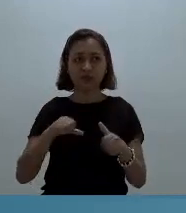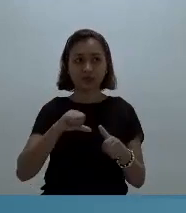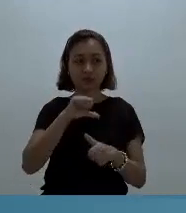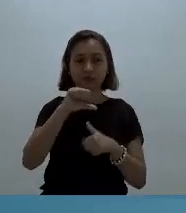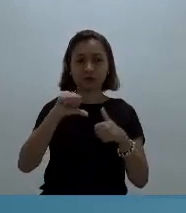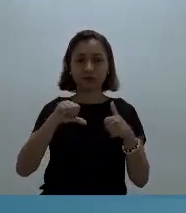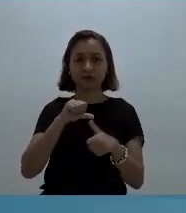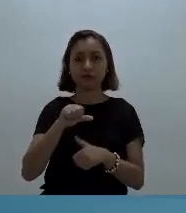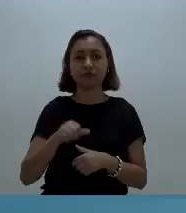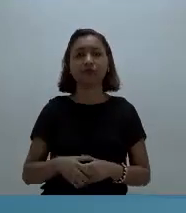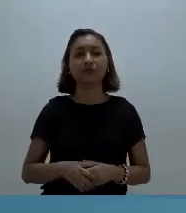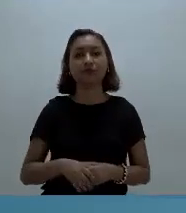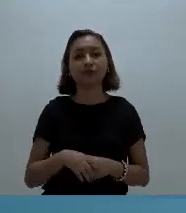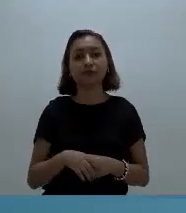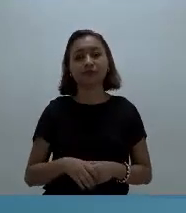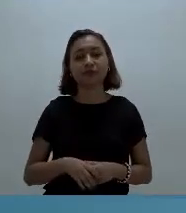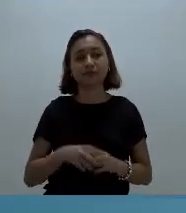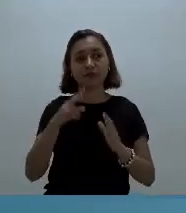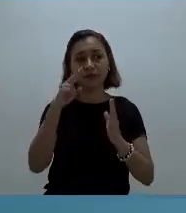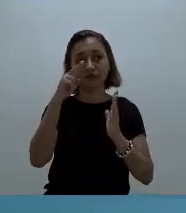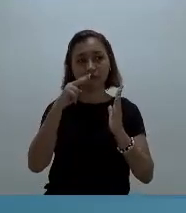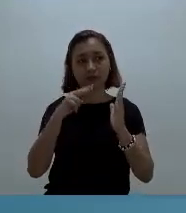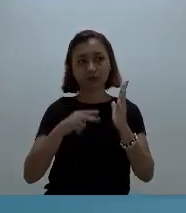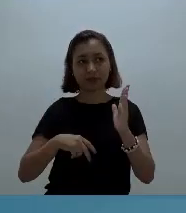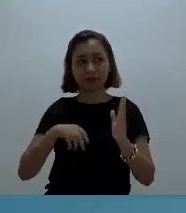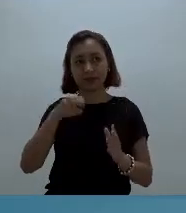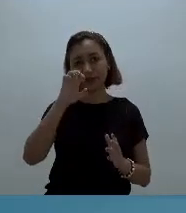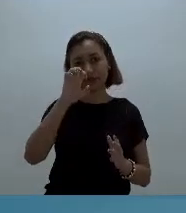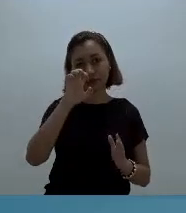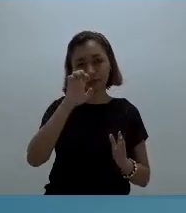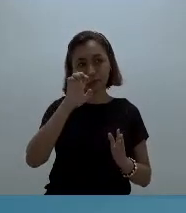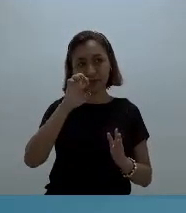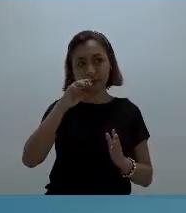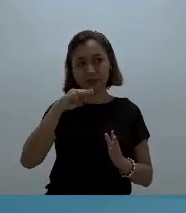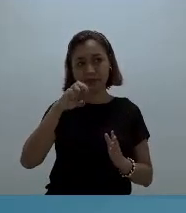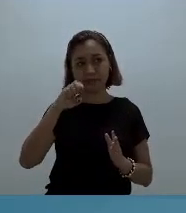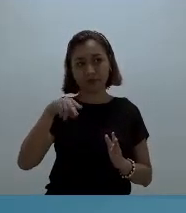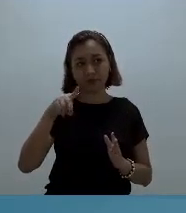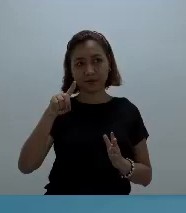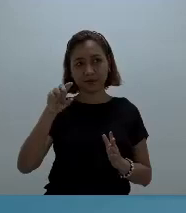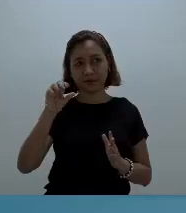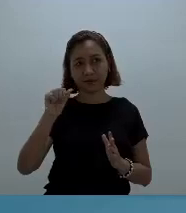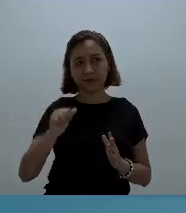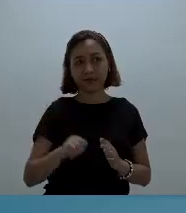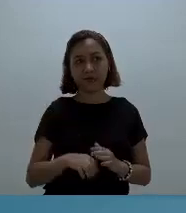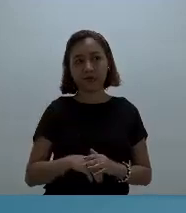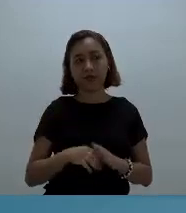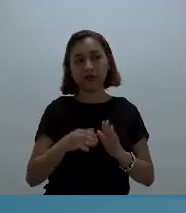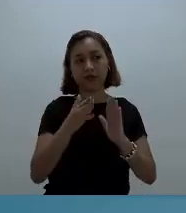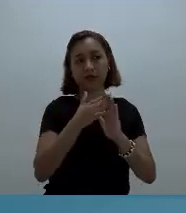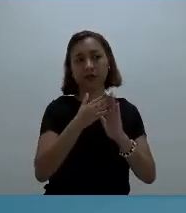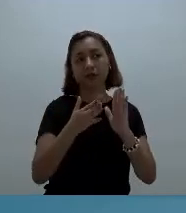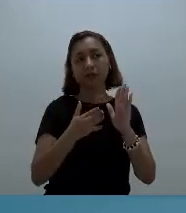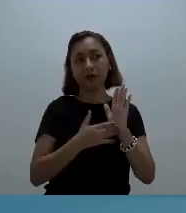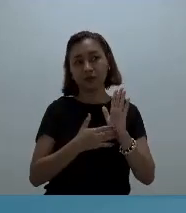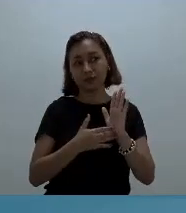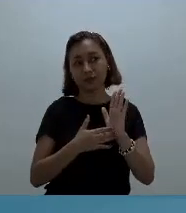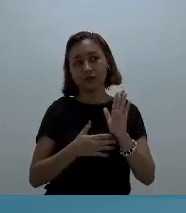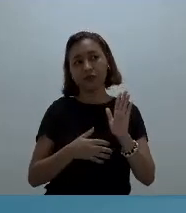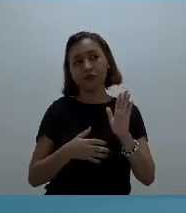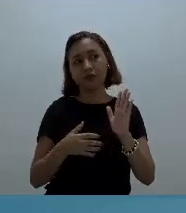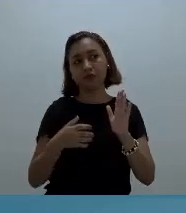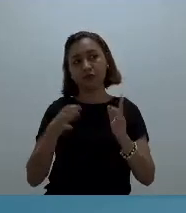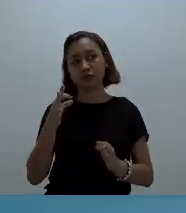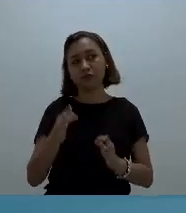emenda. A proposta de emenda qualquer regimento interno do Tribunal de Justiça do Estado do Pará, para adequar as disposições contidas na resolução